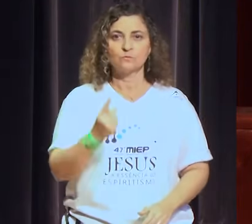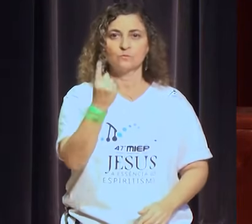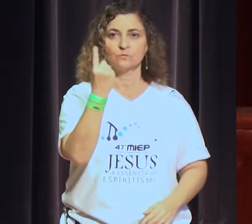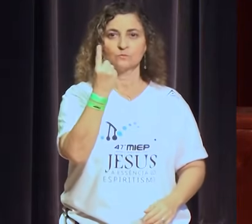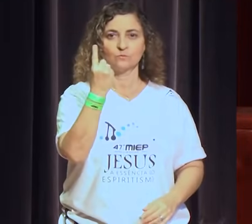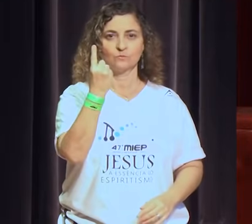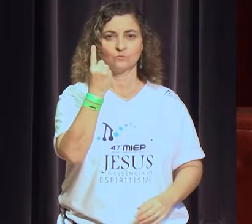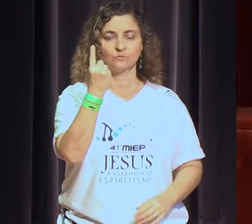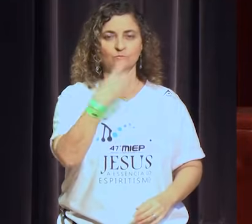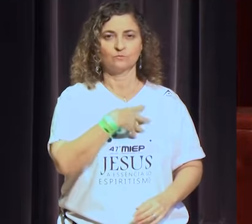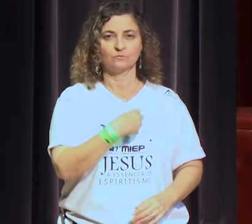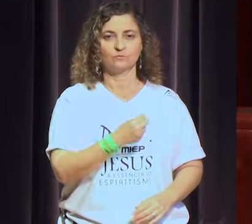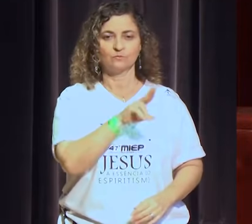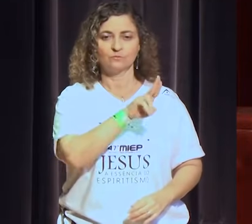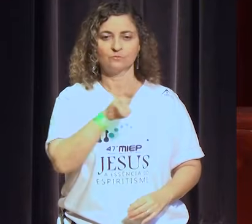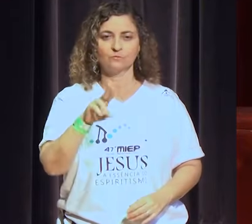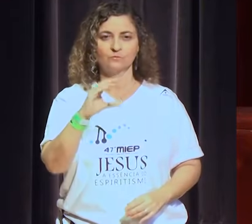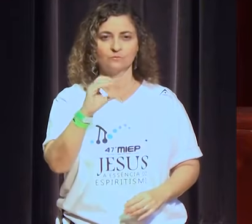Cronos,